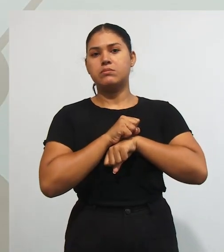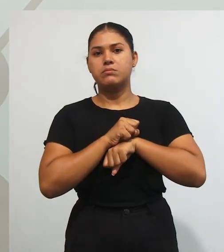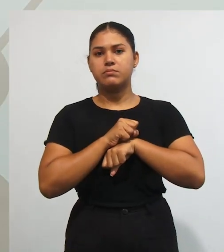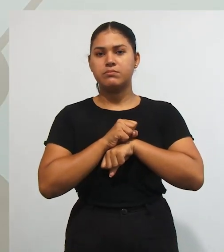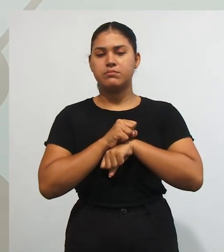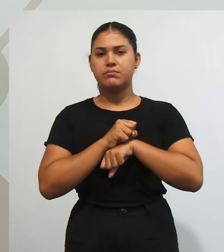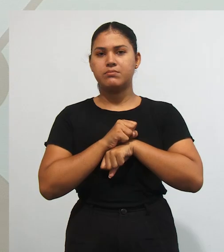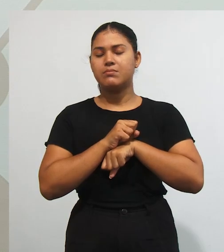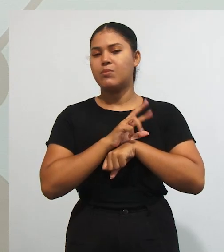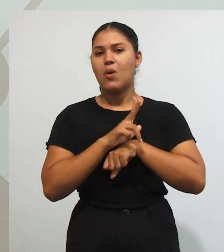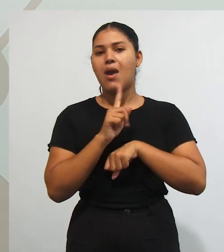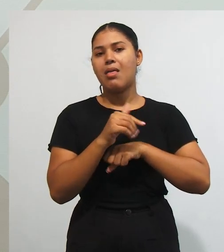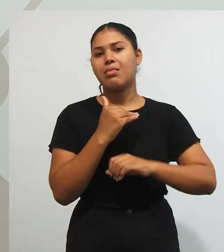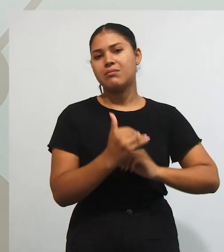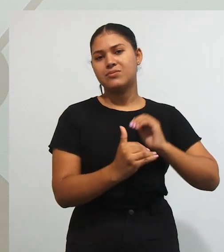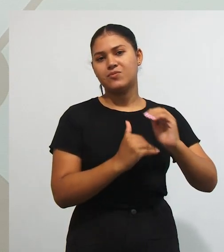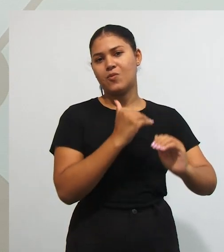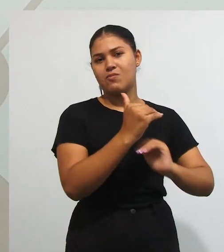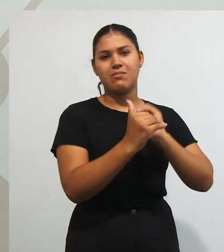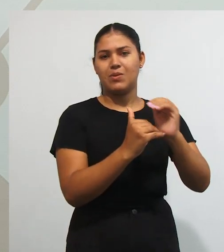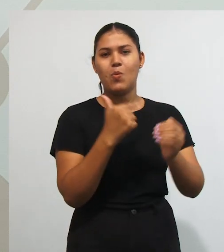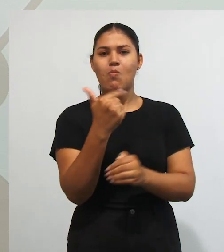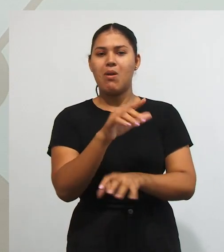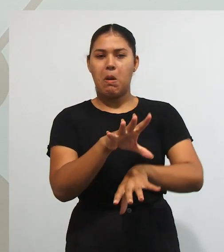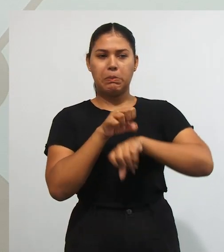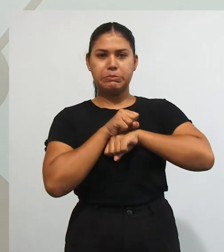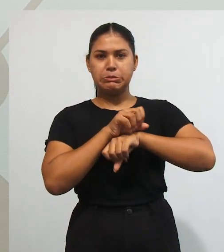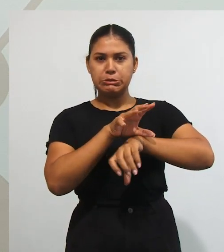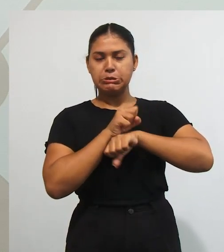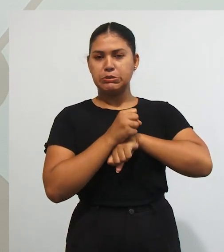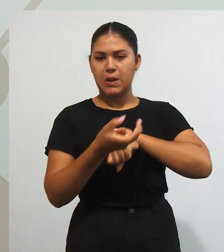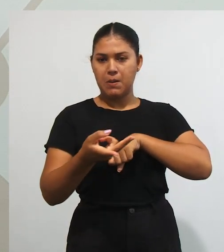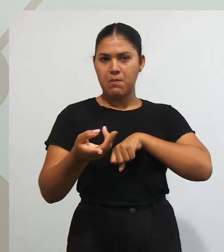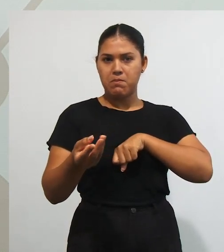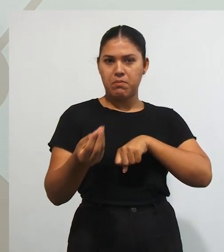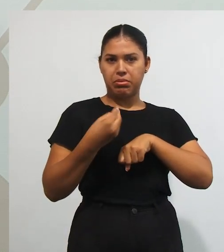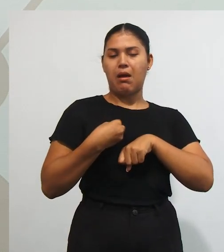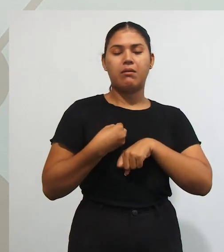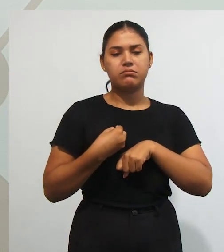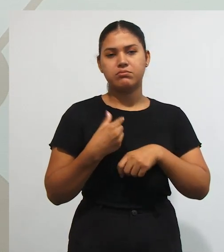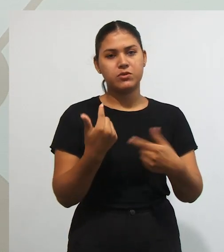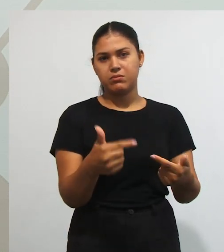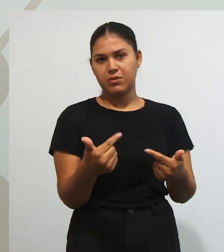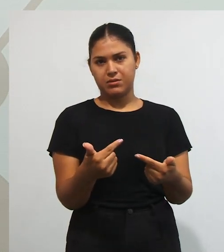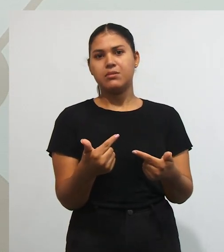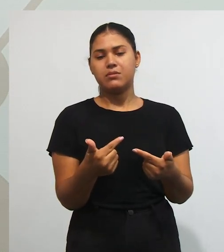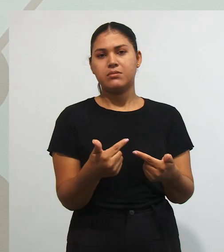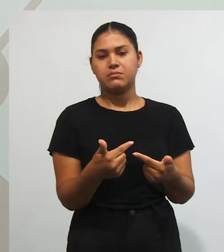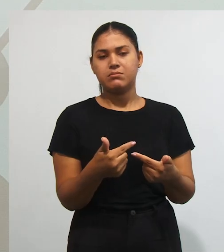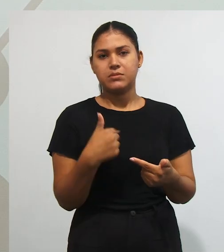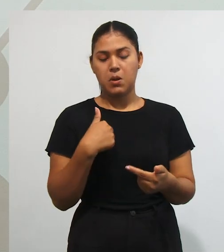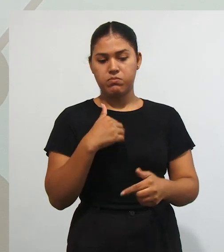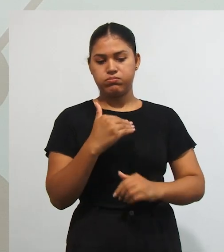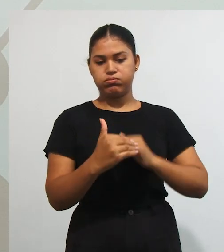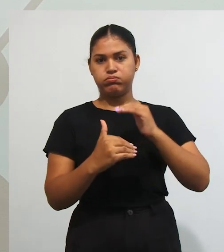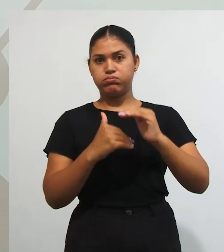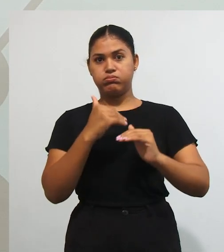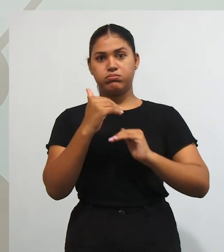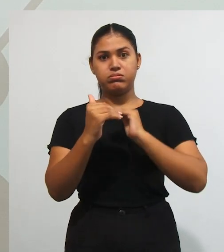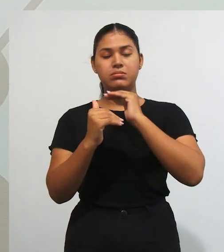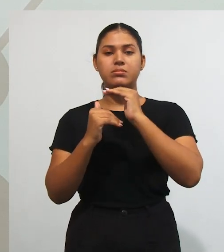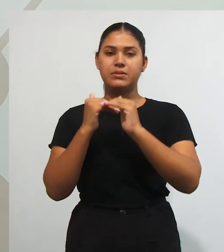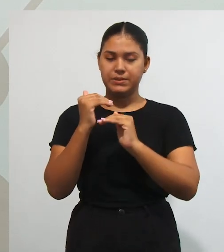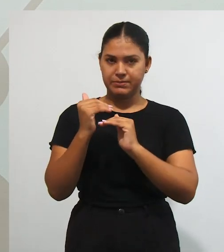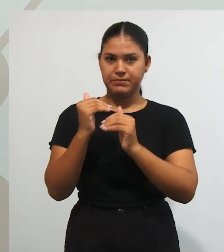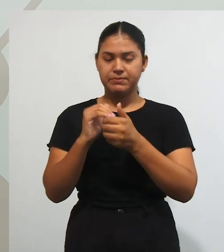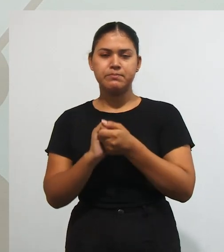né? É desenvolvimento. E onde a linguagem se desenvolve no processo de